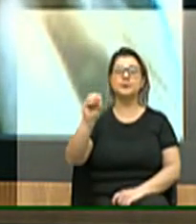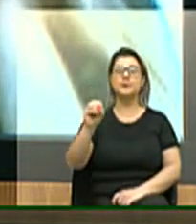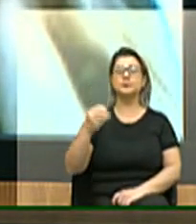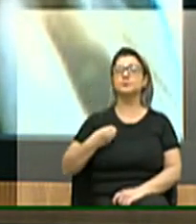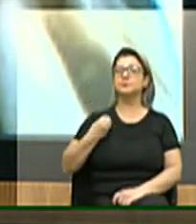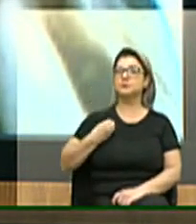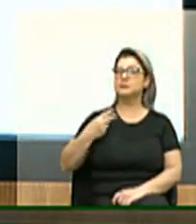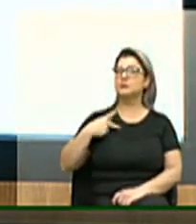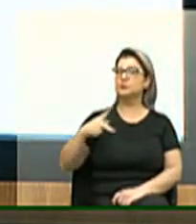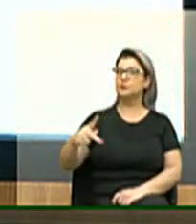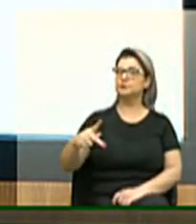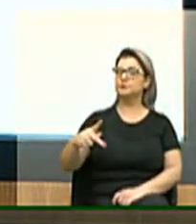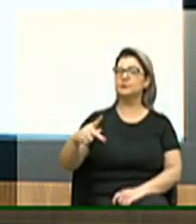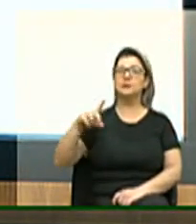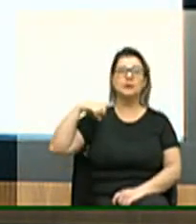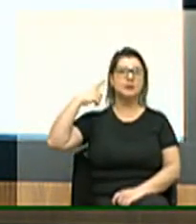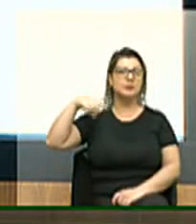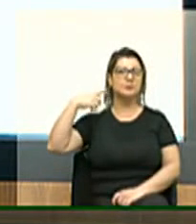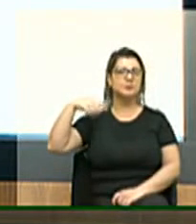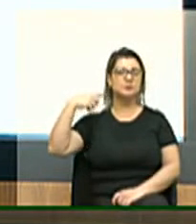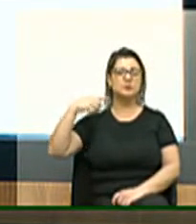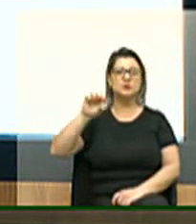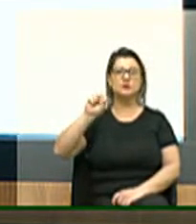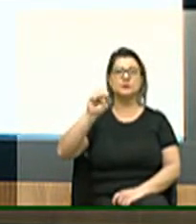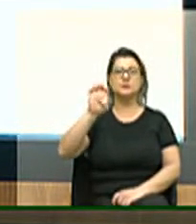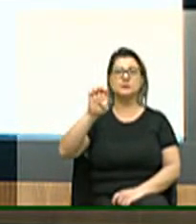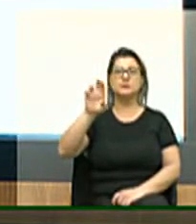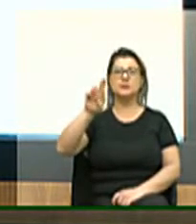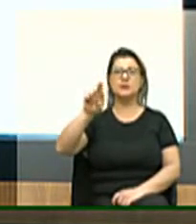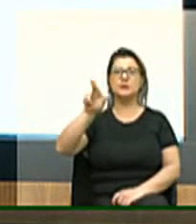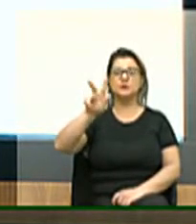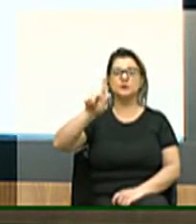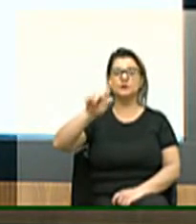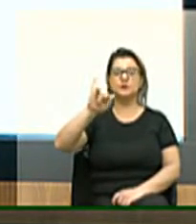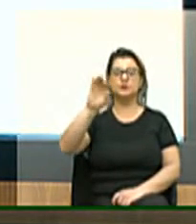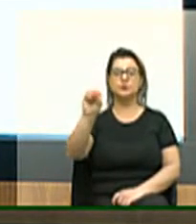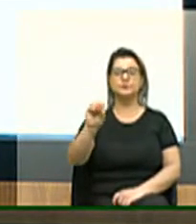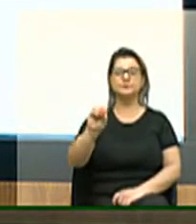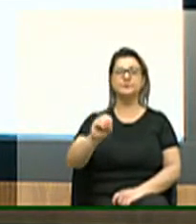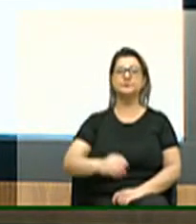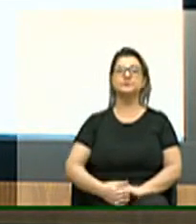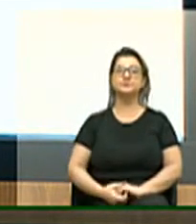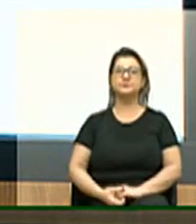Presente, senhor presidente. Deputado Sérgio Pérez. Deputado Sérgio Pérez.